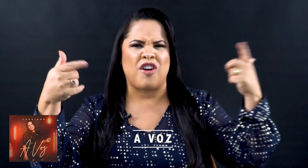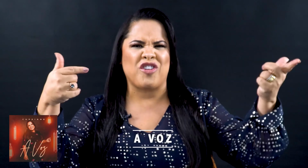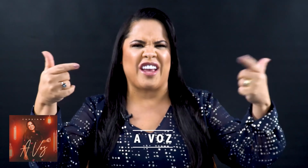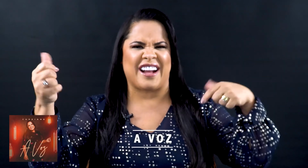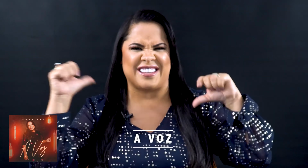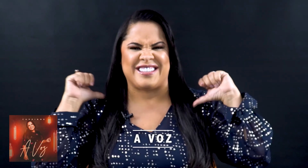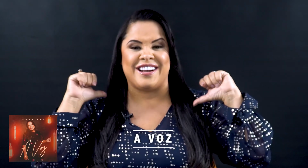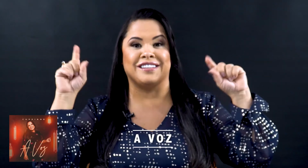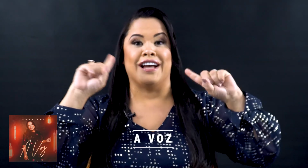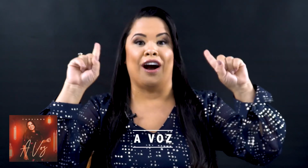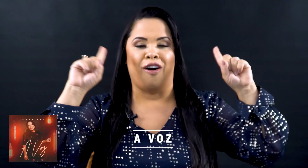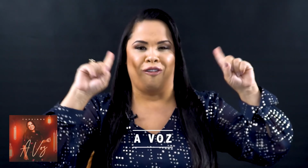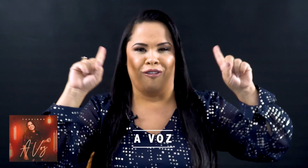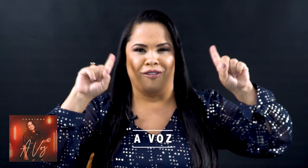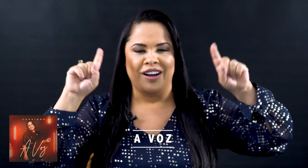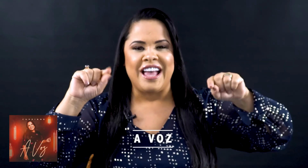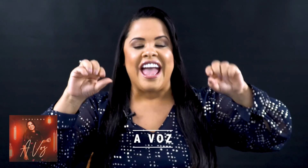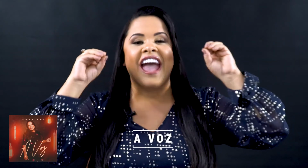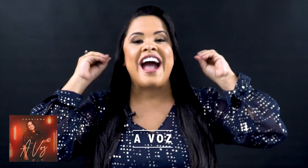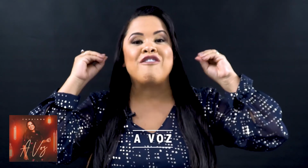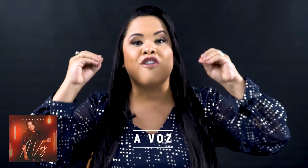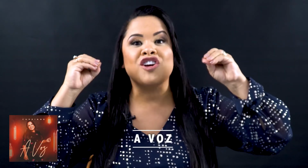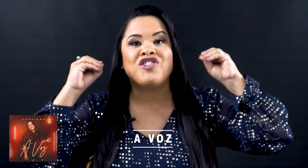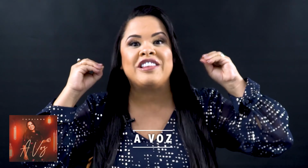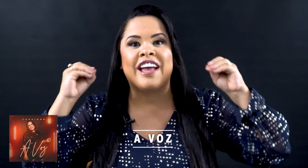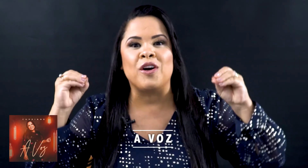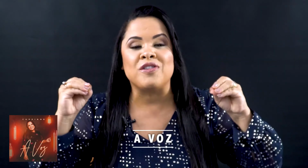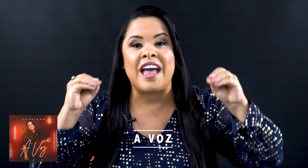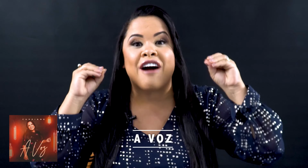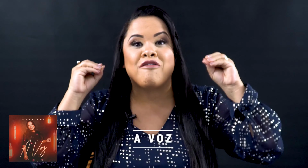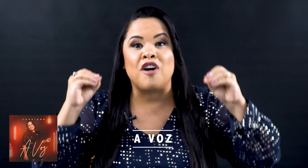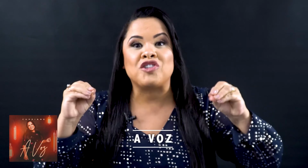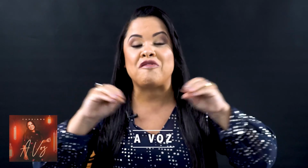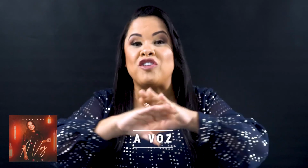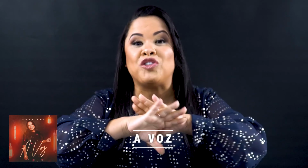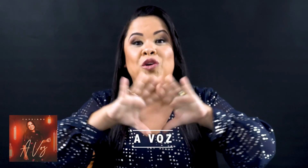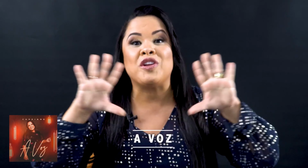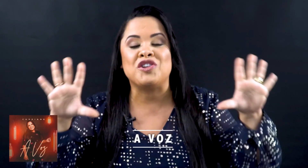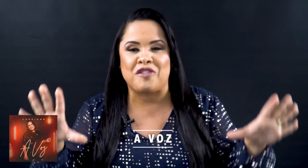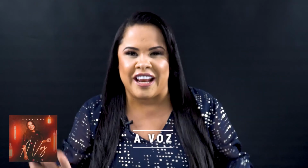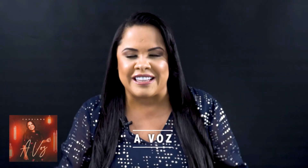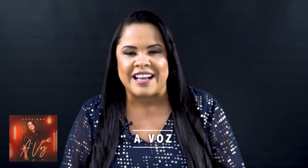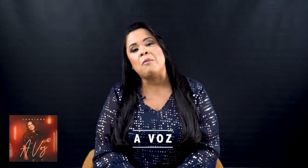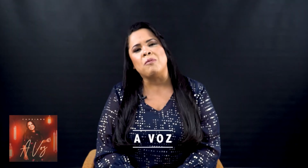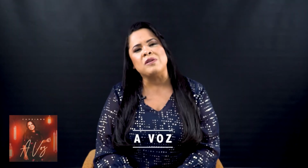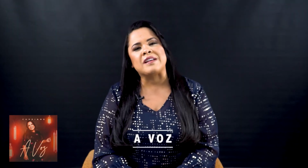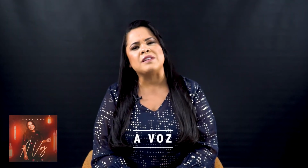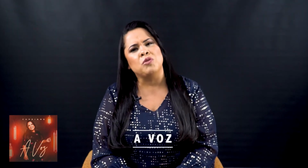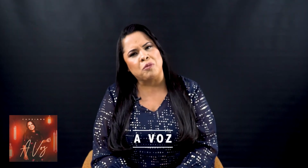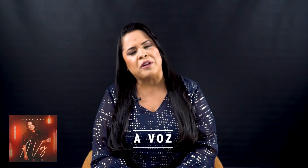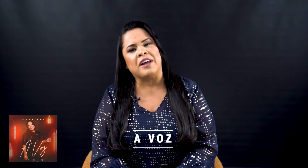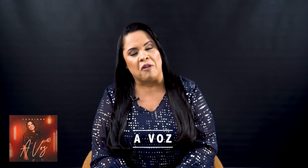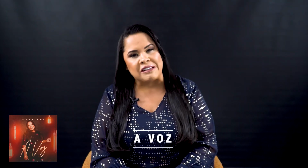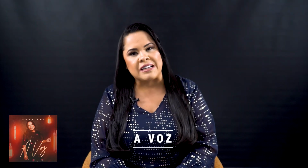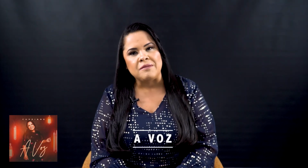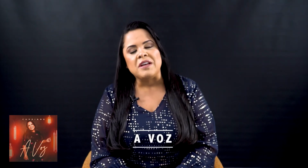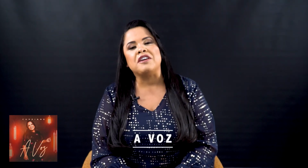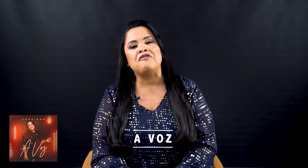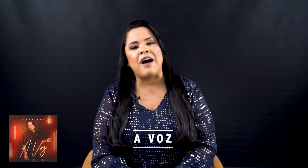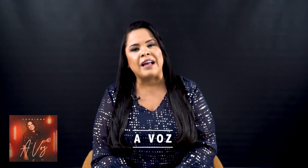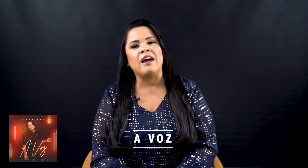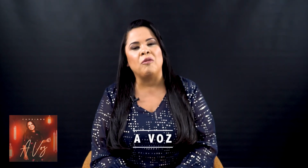É a voz o quê? Da Cassiane? Não. É a voz de Deus, é a voz que faz toda a diferença. É uma música assim muito